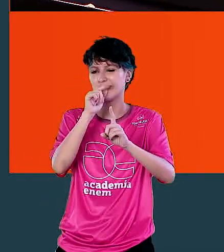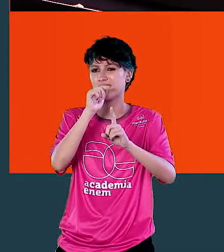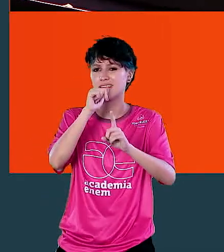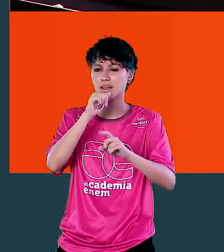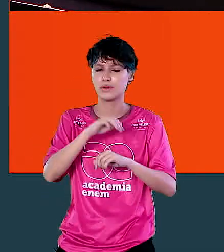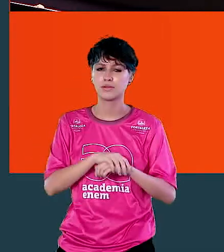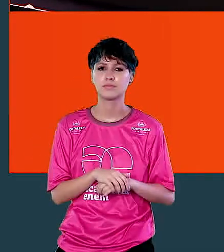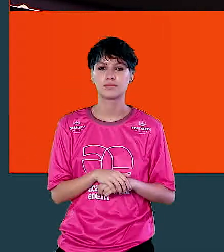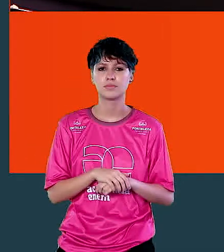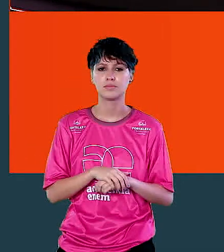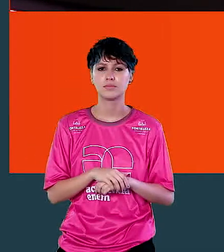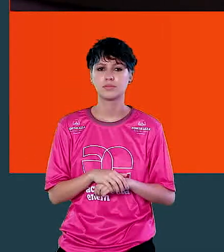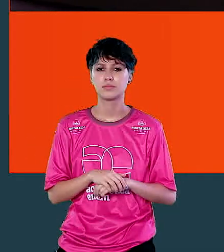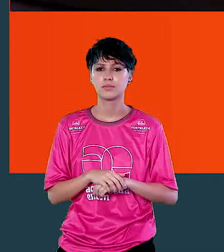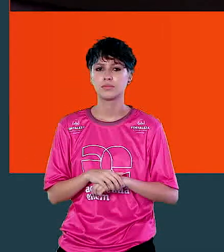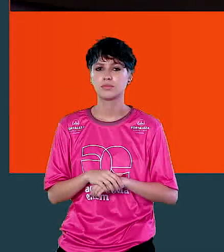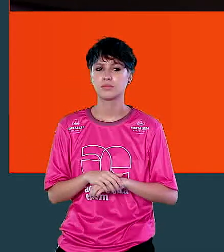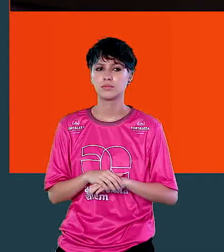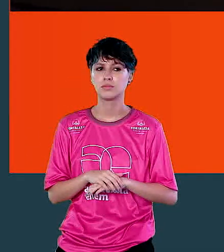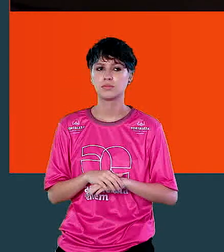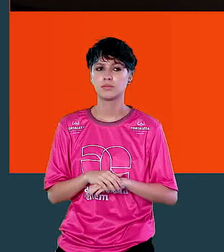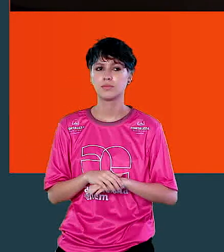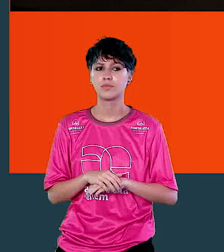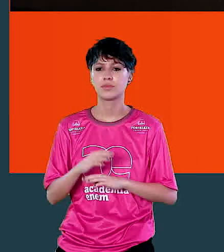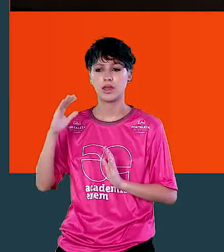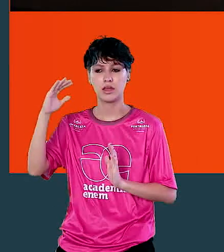Entre parênteses.